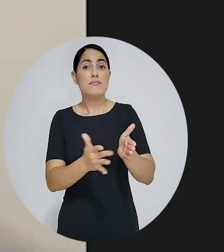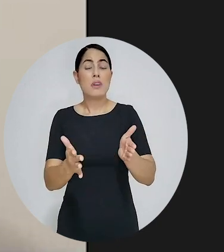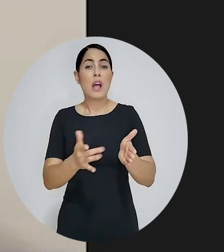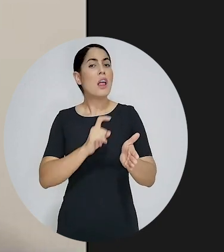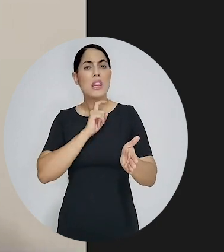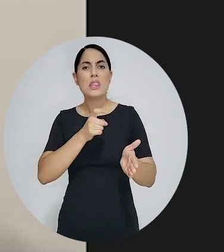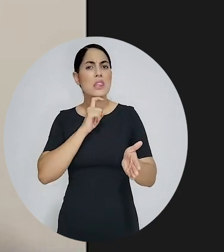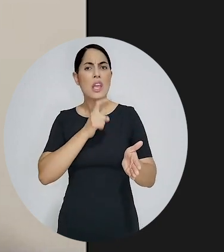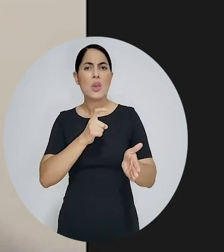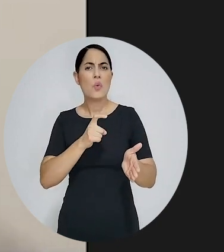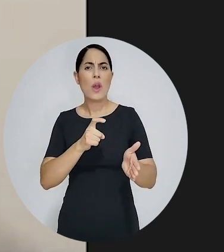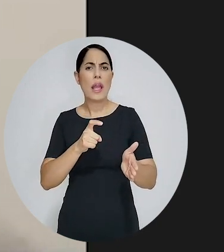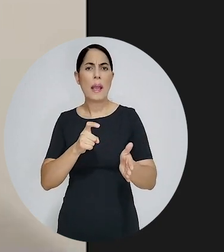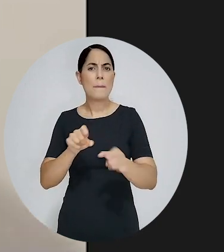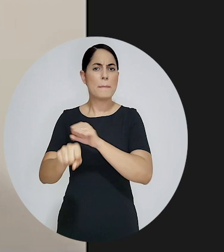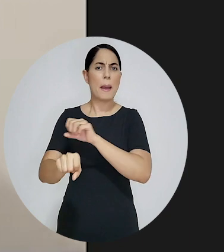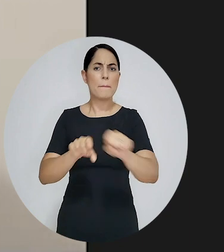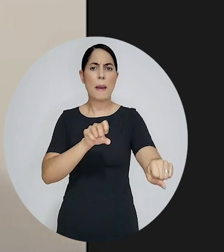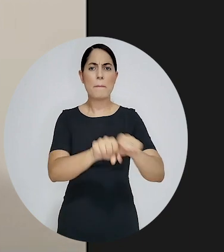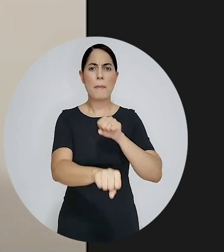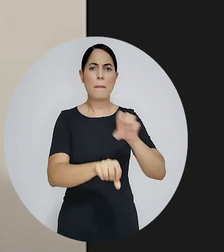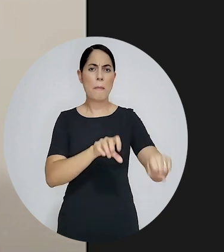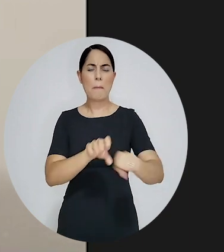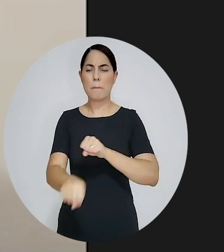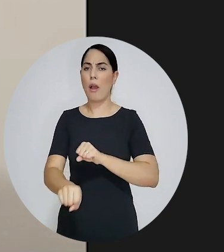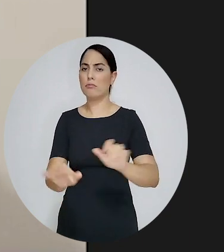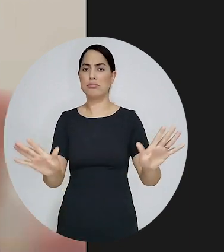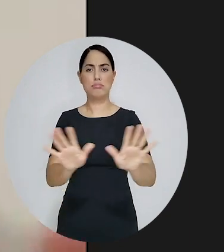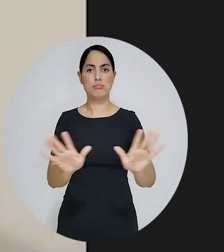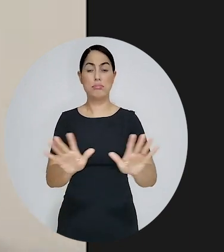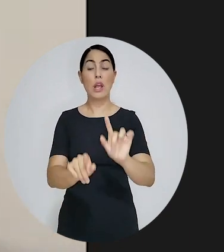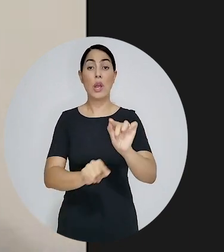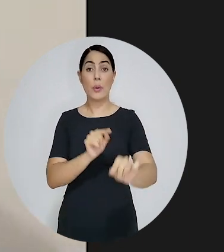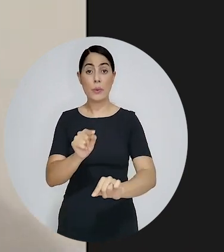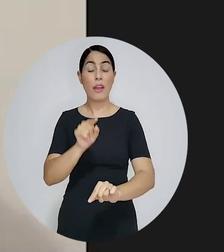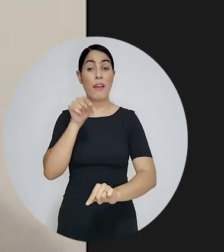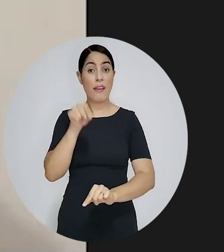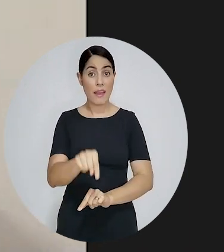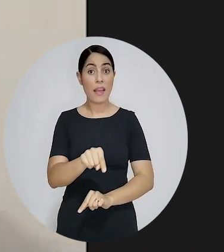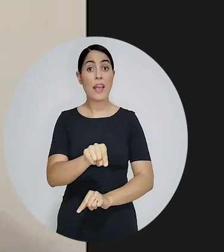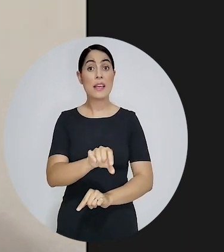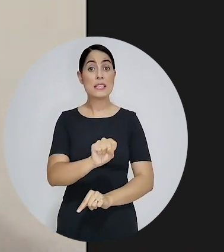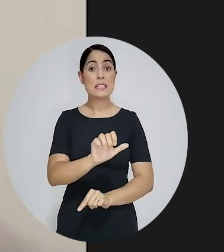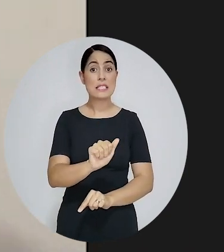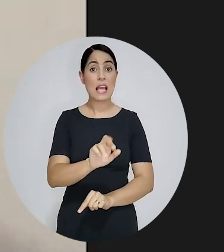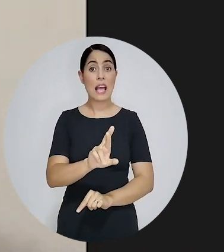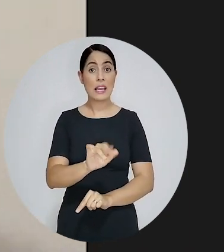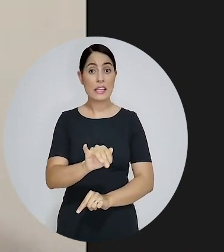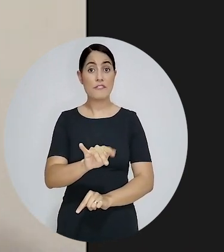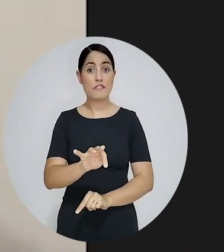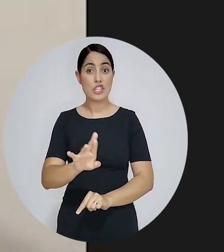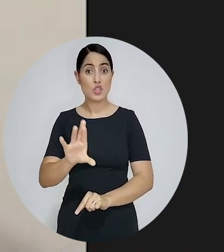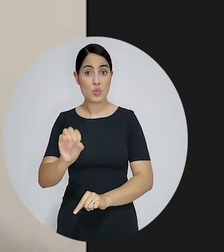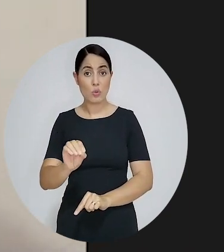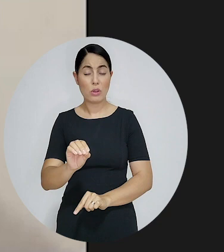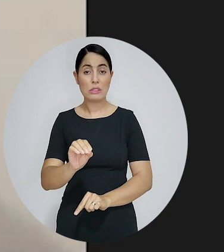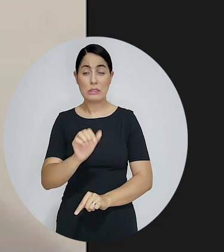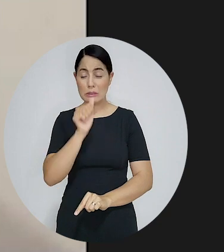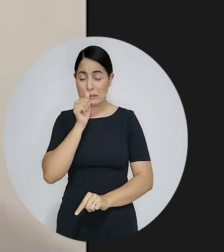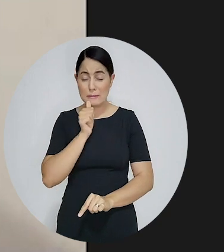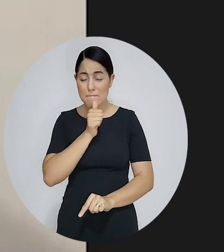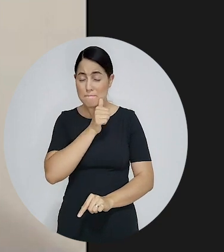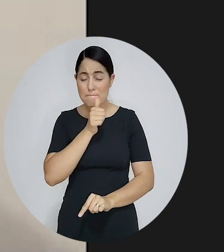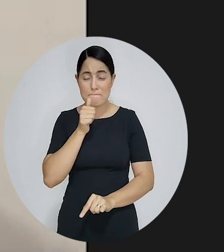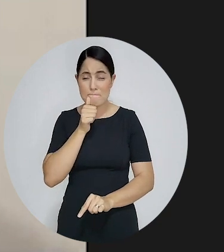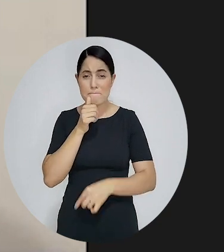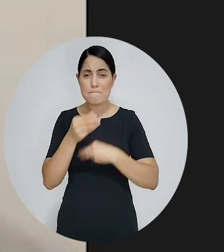deles corrobora a matança. A Constituição, o artigo 225, impede o sacrifício. O artigo 25 da Lei 9605,